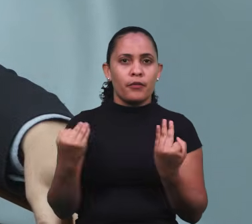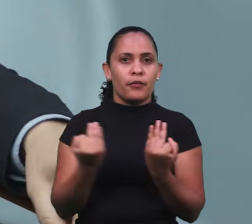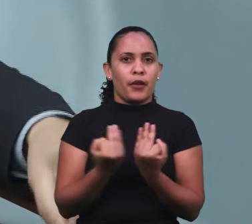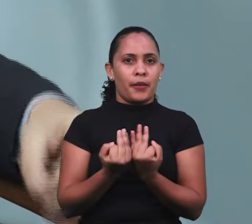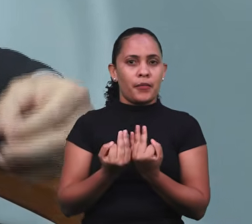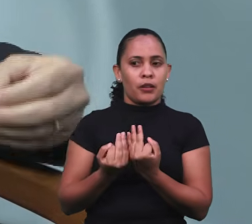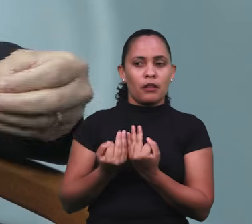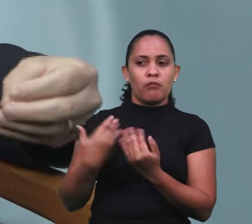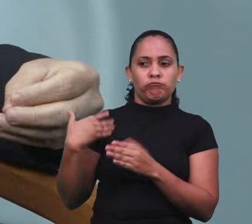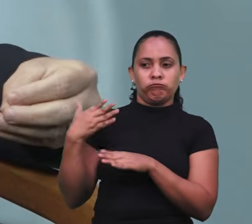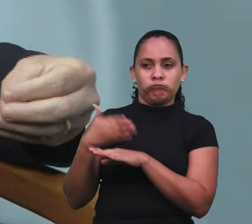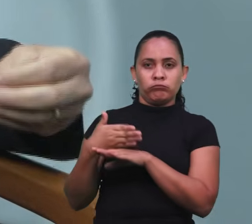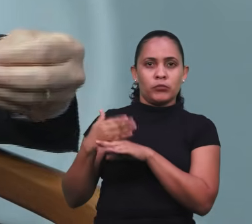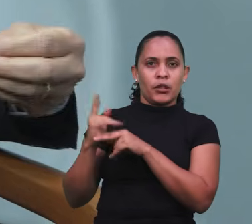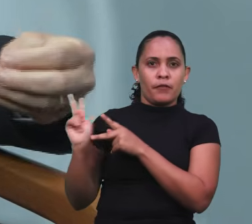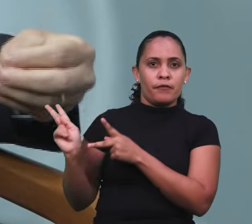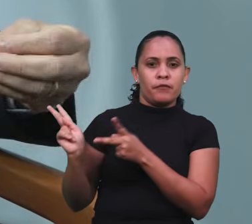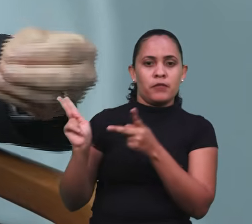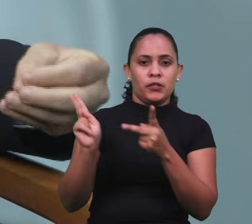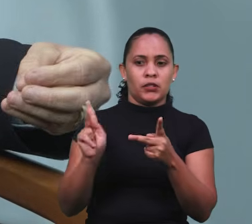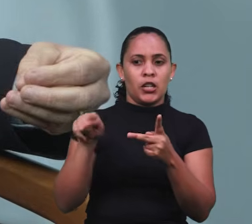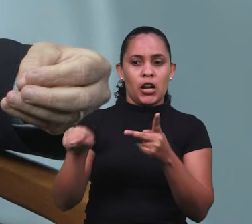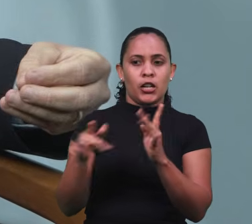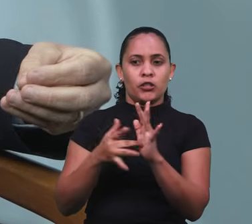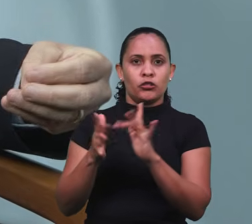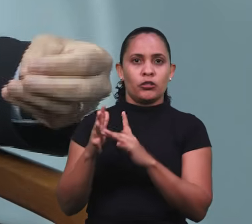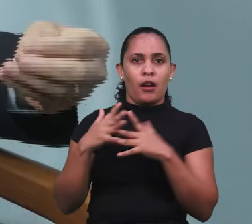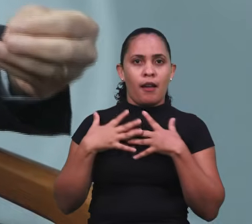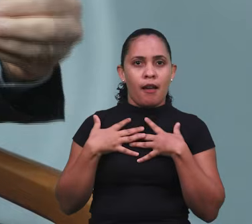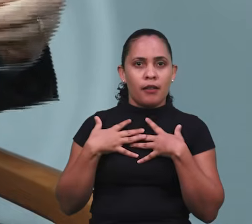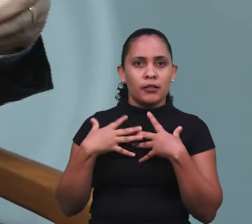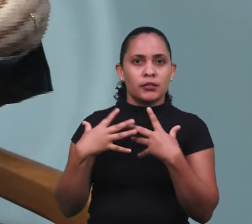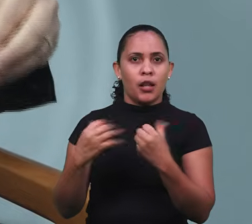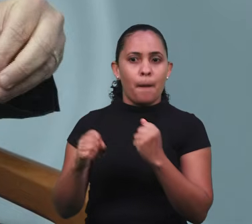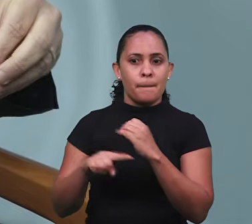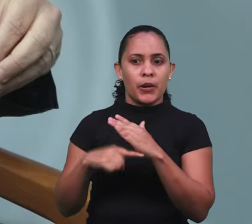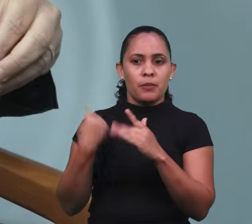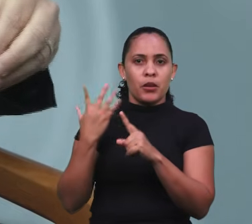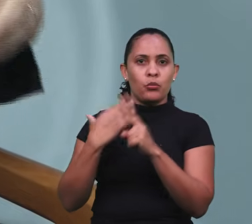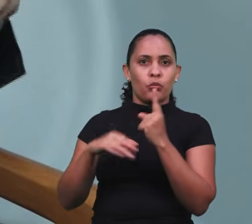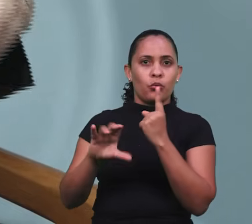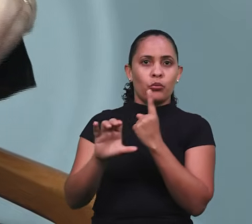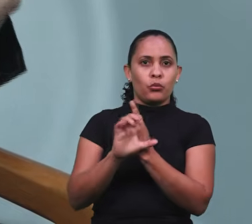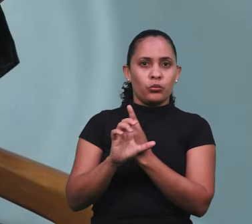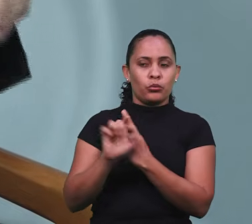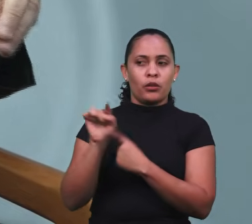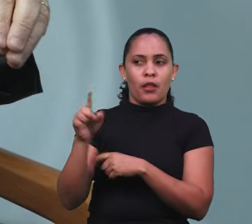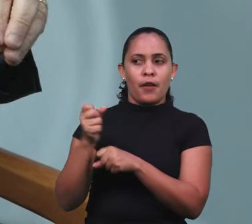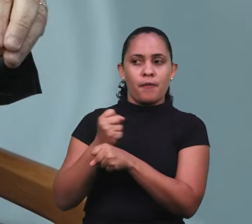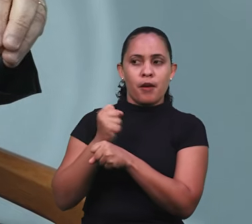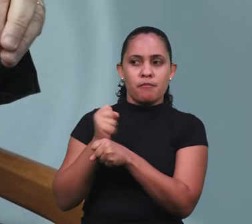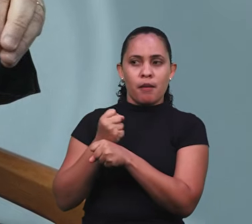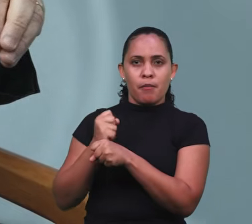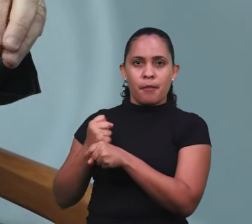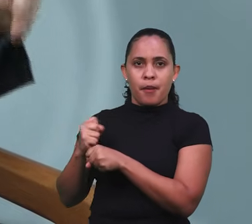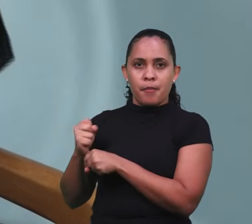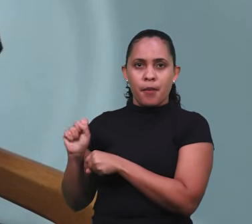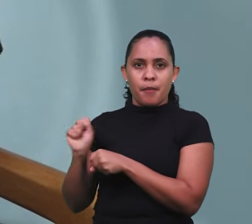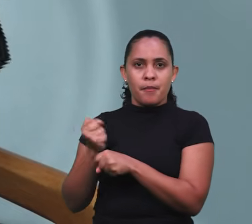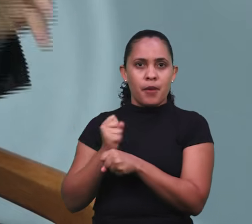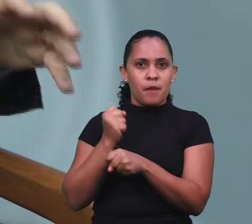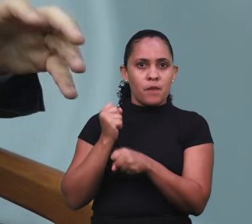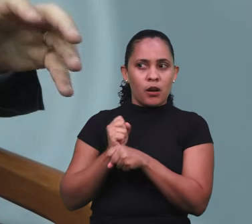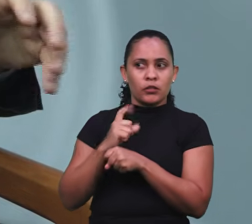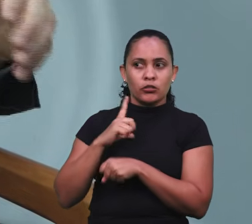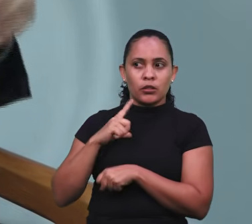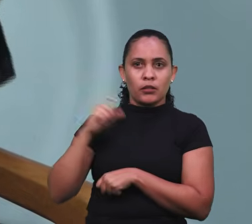culto, uma família iria participar como visitantes e iriam se converter a partir do primeiro culto na igreja. Então a igreja